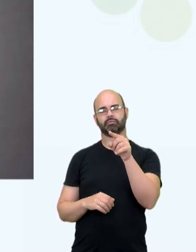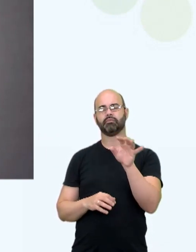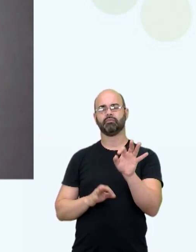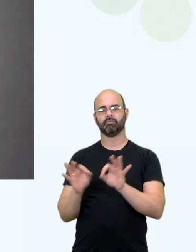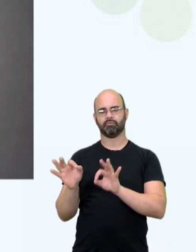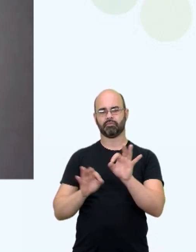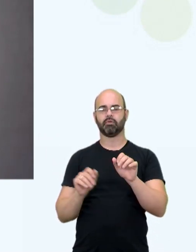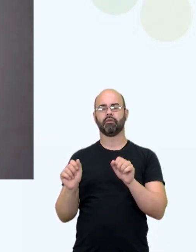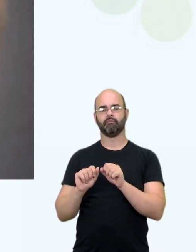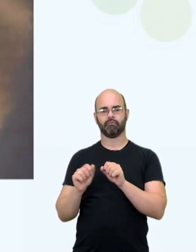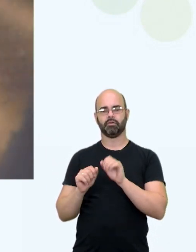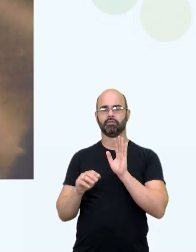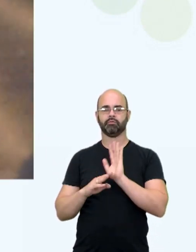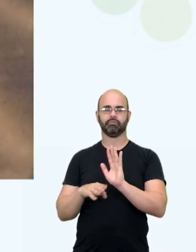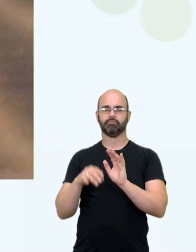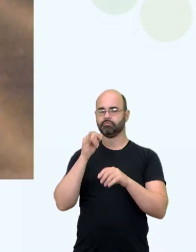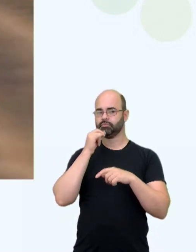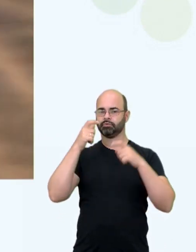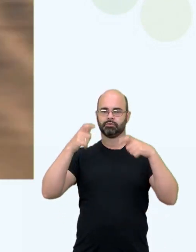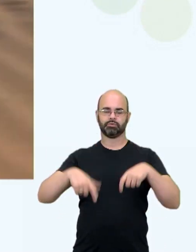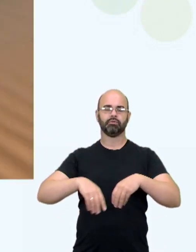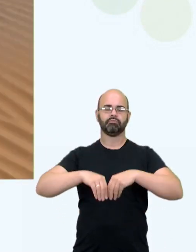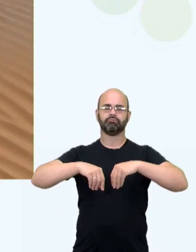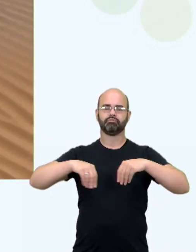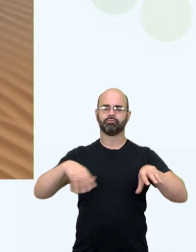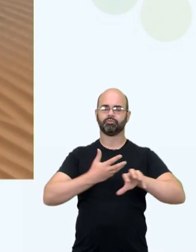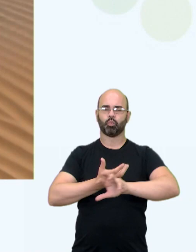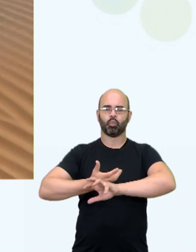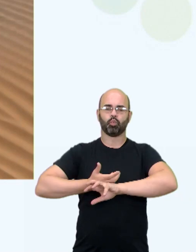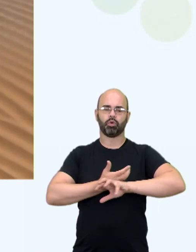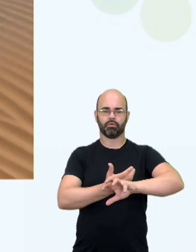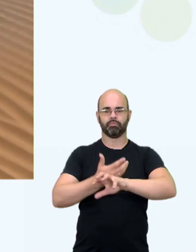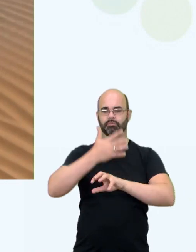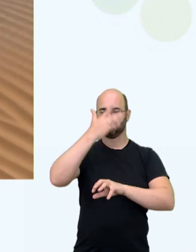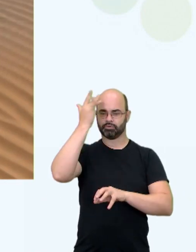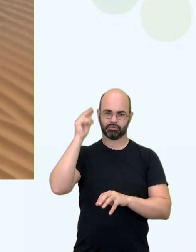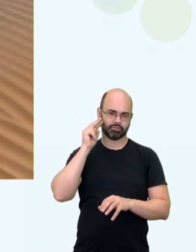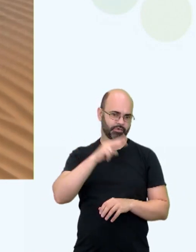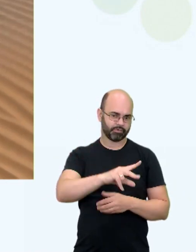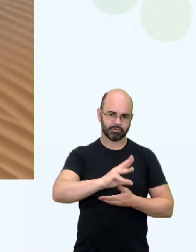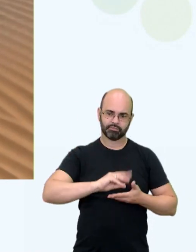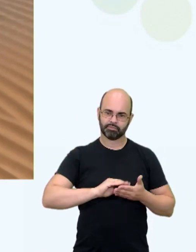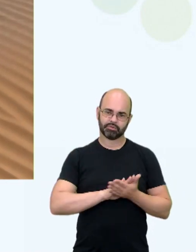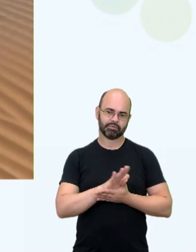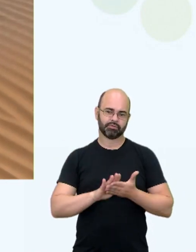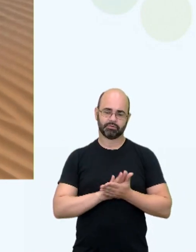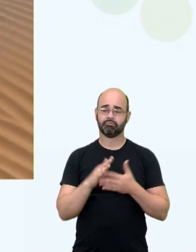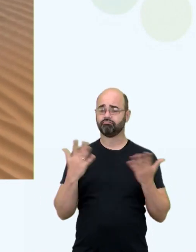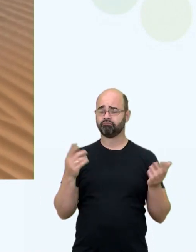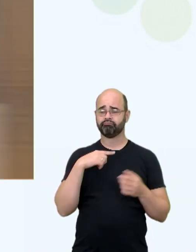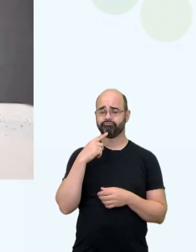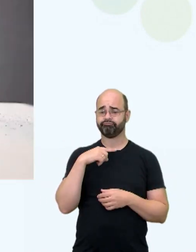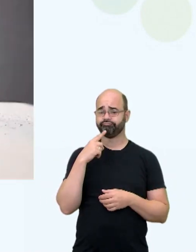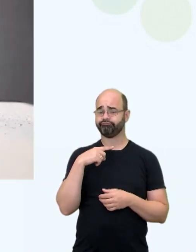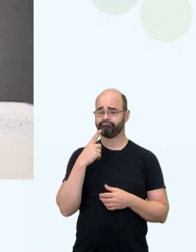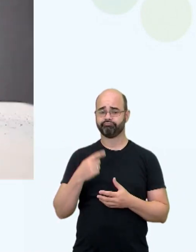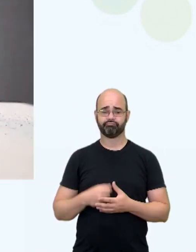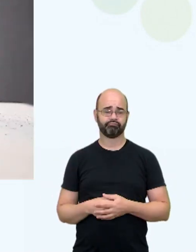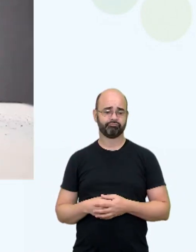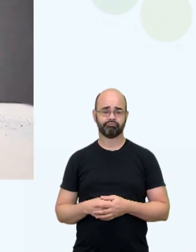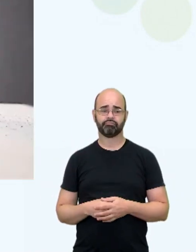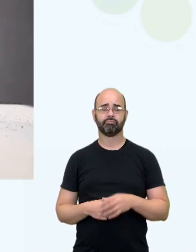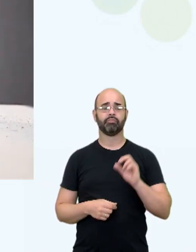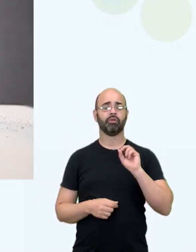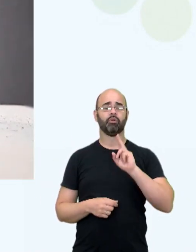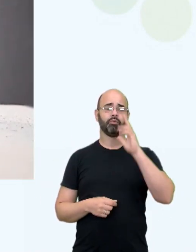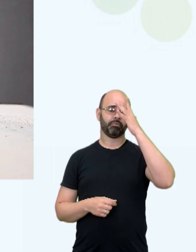notável no deserto, sem ninguém por perto para ver ou documentar. De que adianta? Imagine um pirata que levou